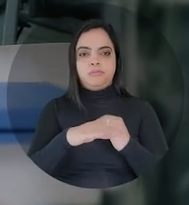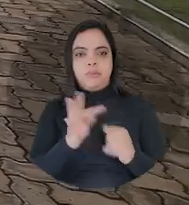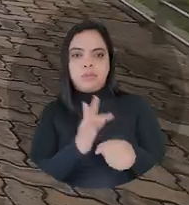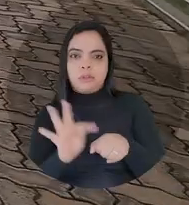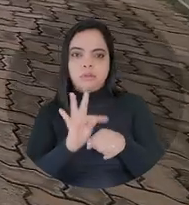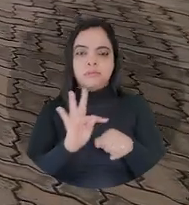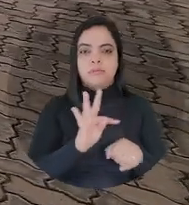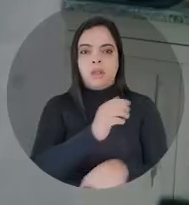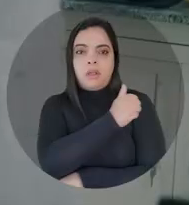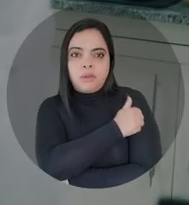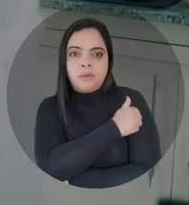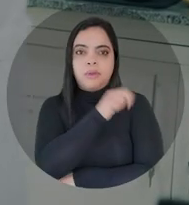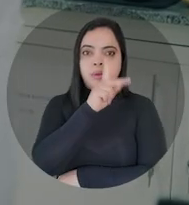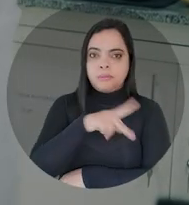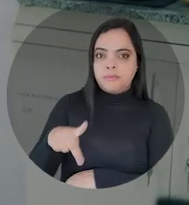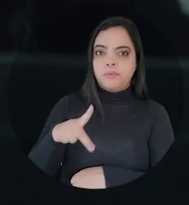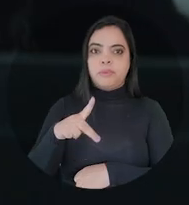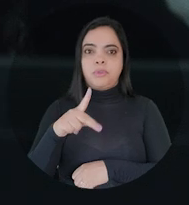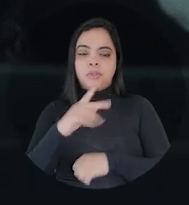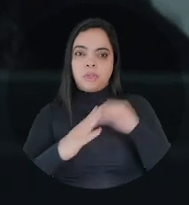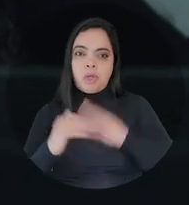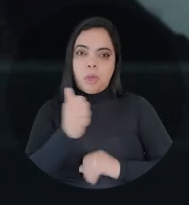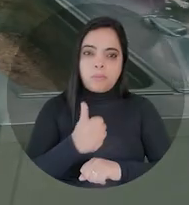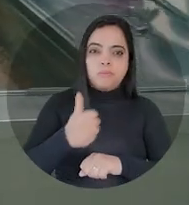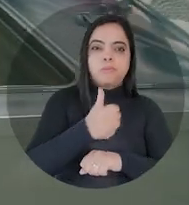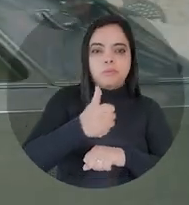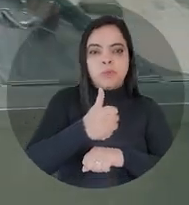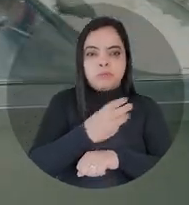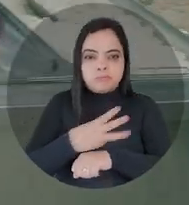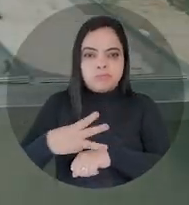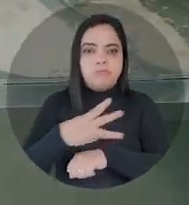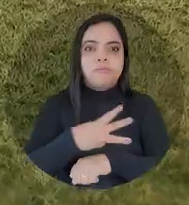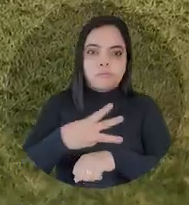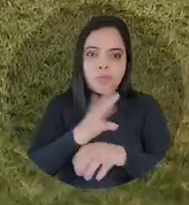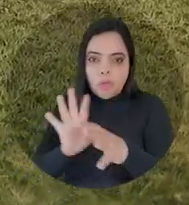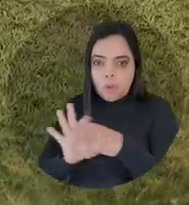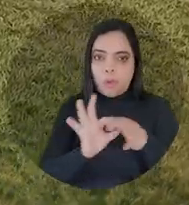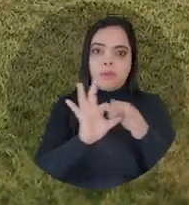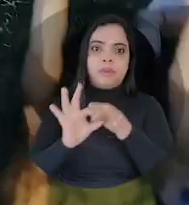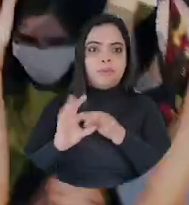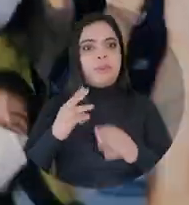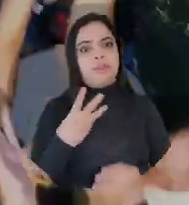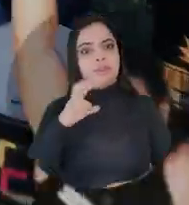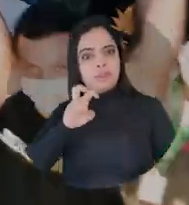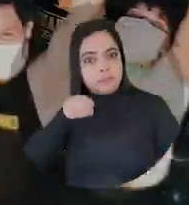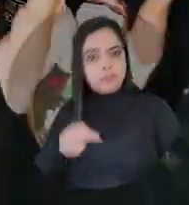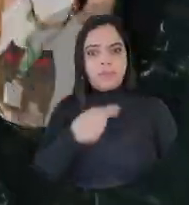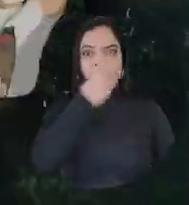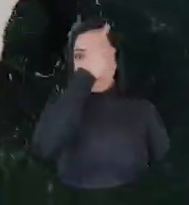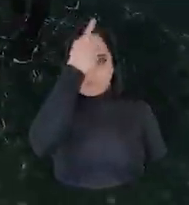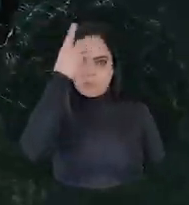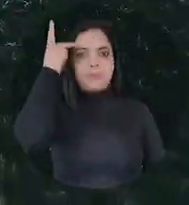Técnicos, estudantes, professores e profissionais terceirizados da UFO formam um universo de 35